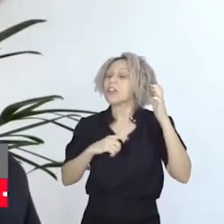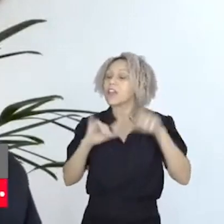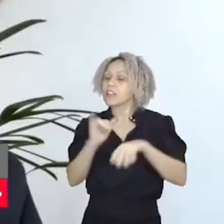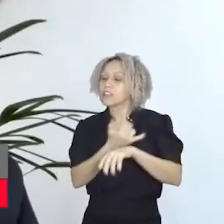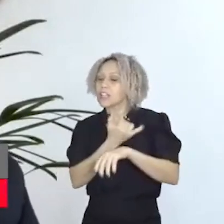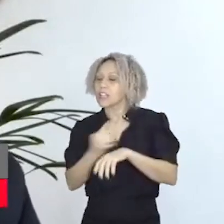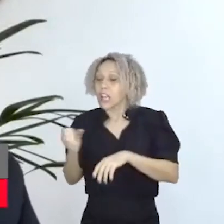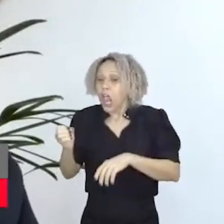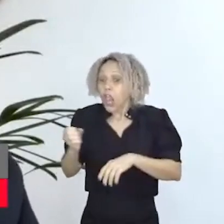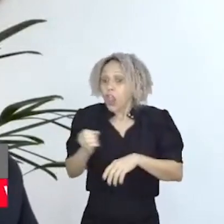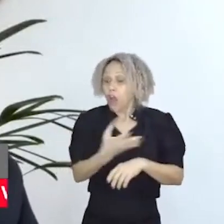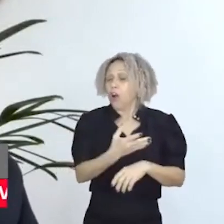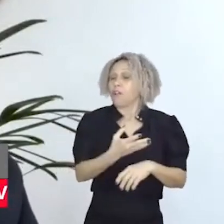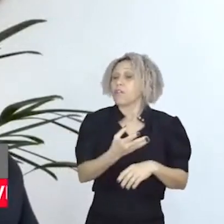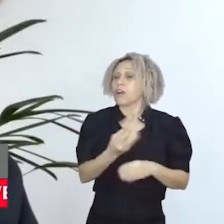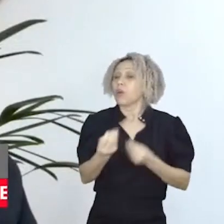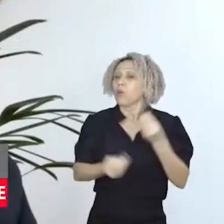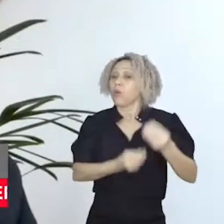fazer política. Isso